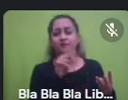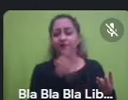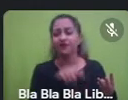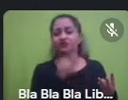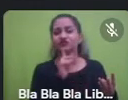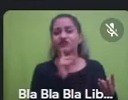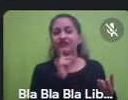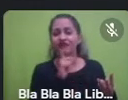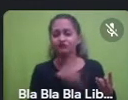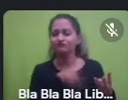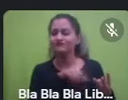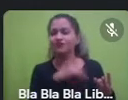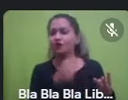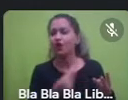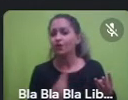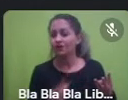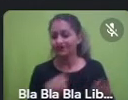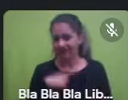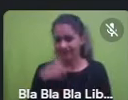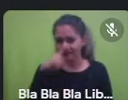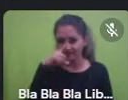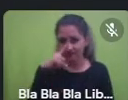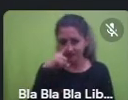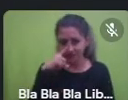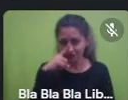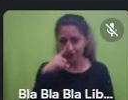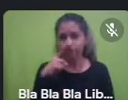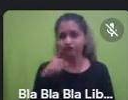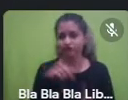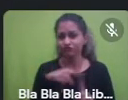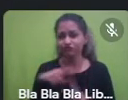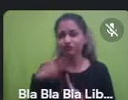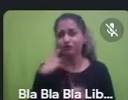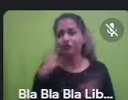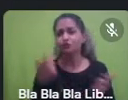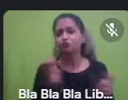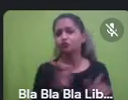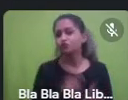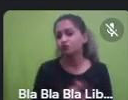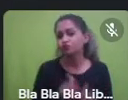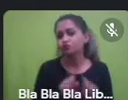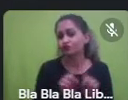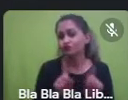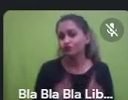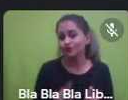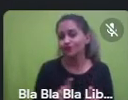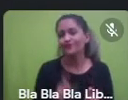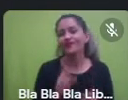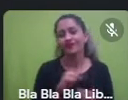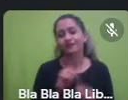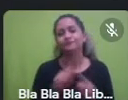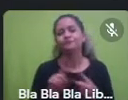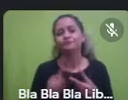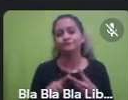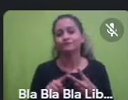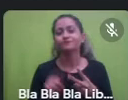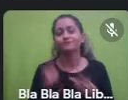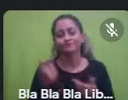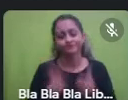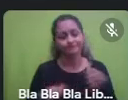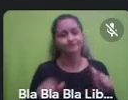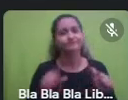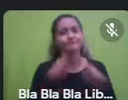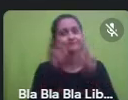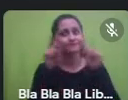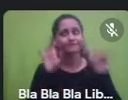Existe um risco pelo consumo dessas espécies de peixe? Então, são duas análises que eu tenho